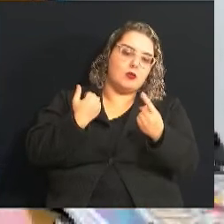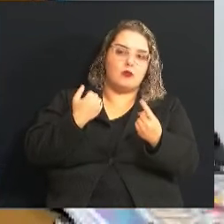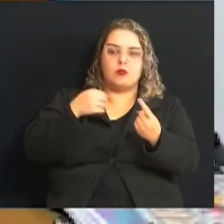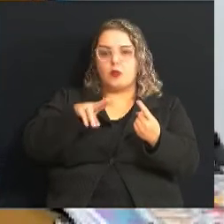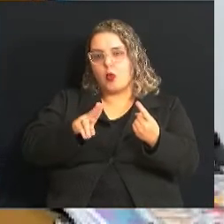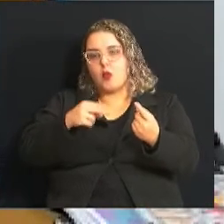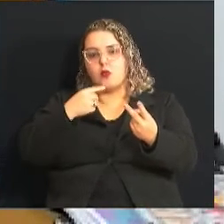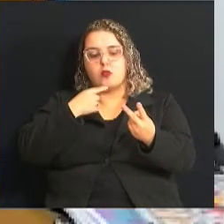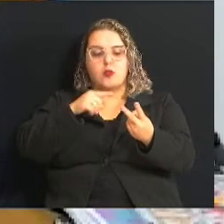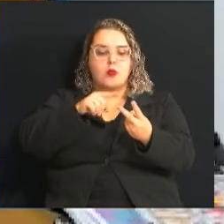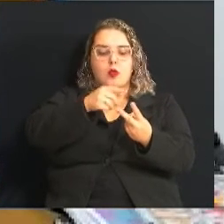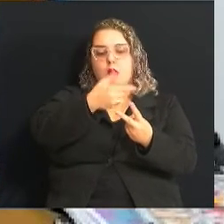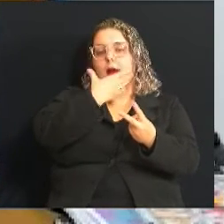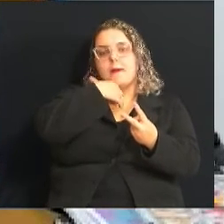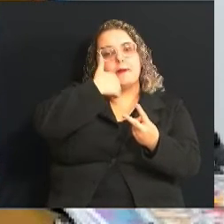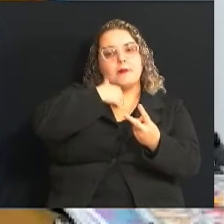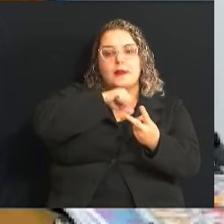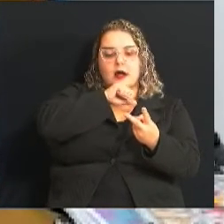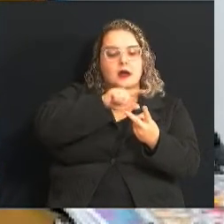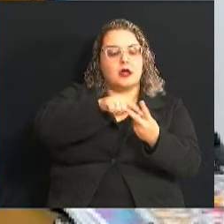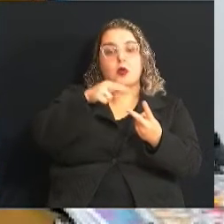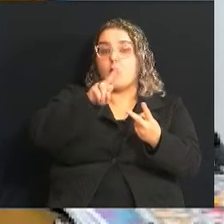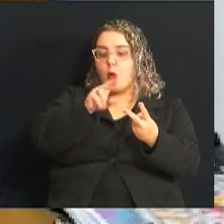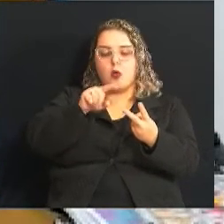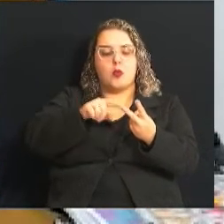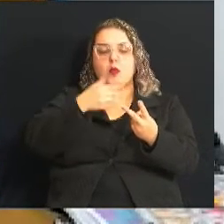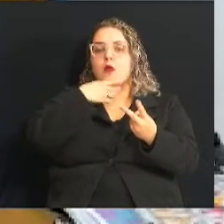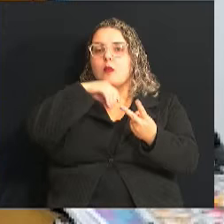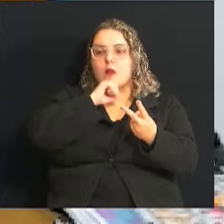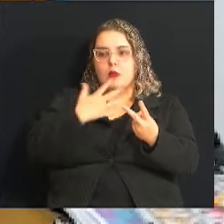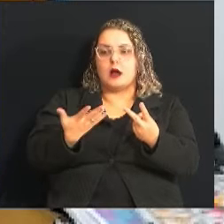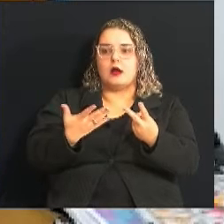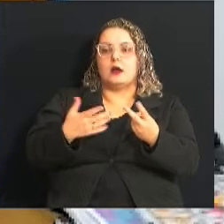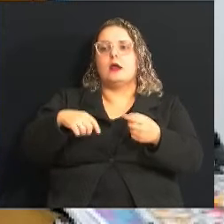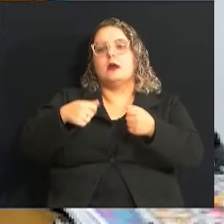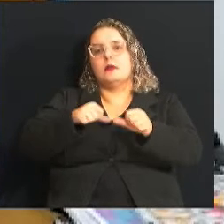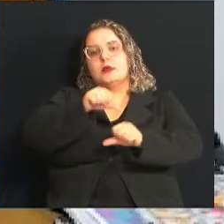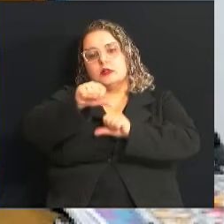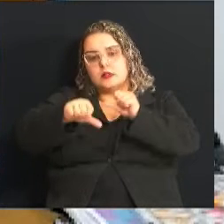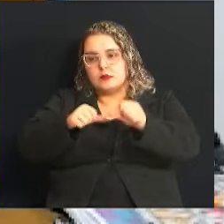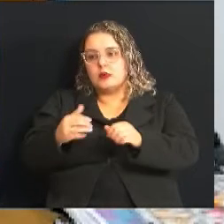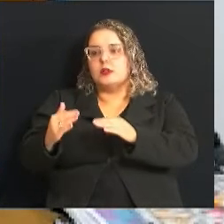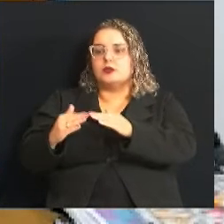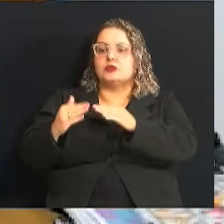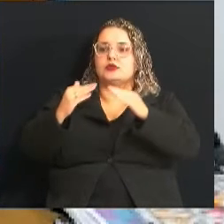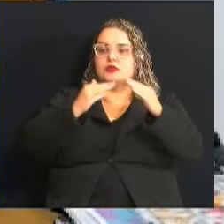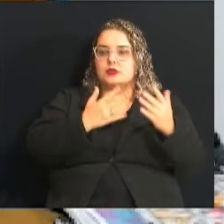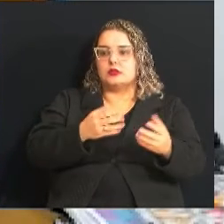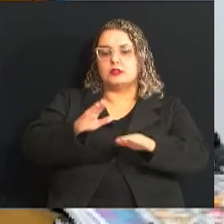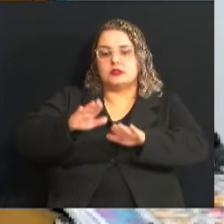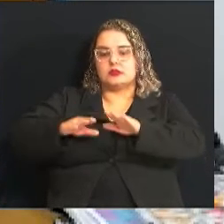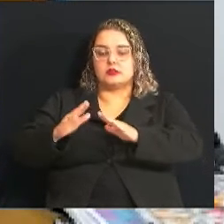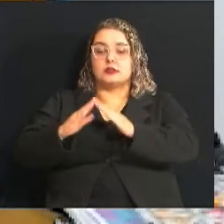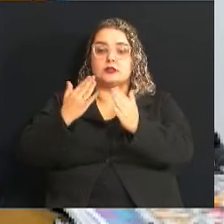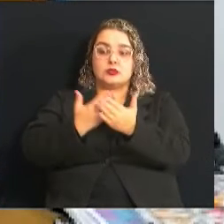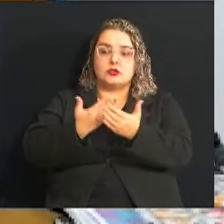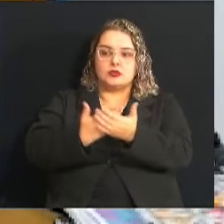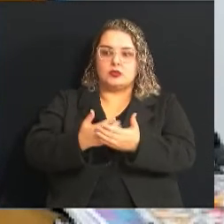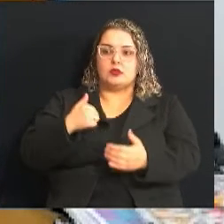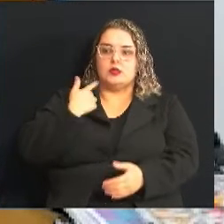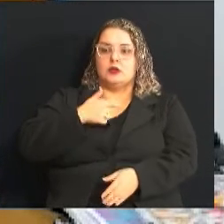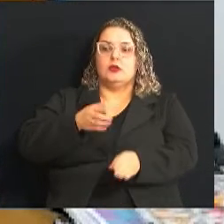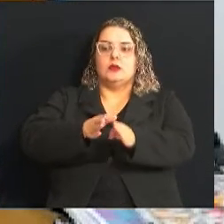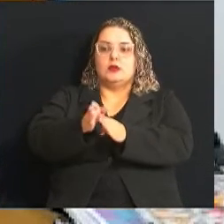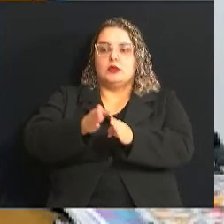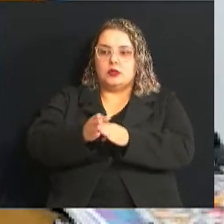pessoa, enfim, altera, tem um impacto financeiro, precisa ter uma mudança de casa, às vezes de escola. Nós orientamos que